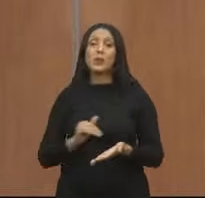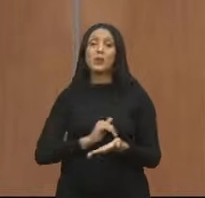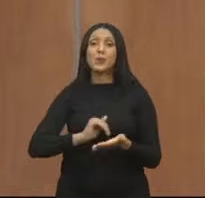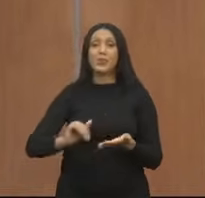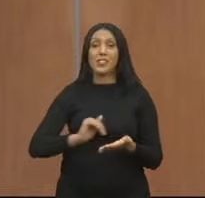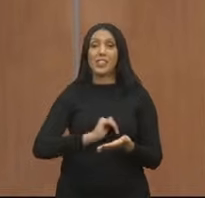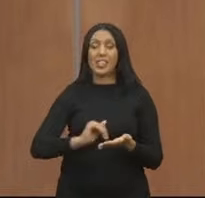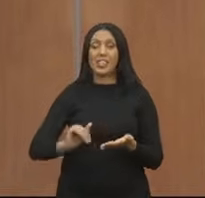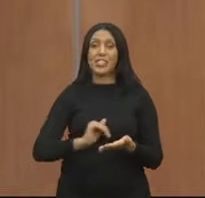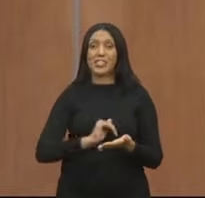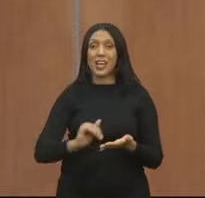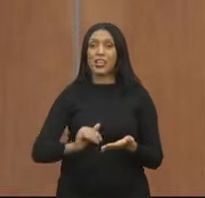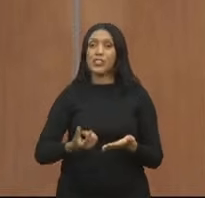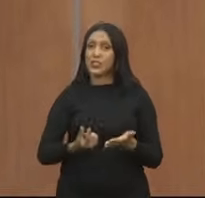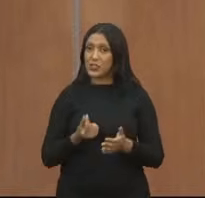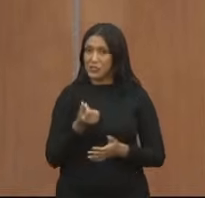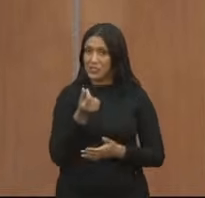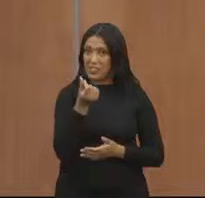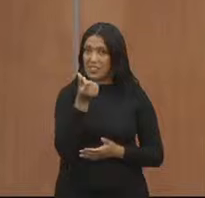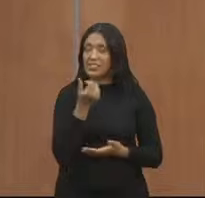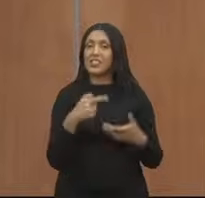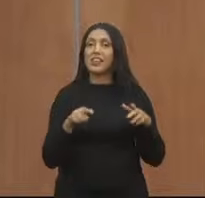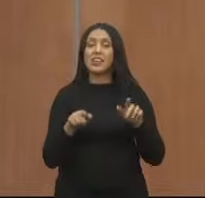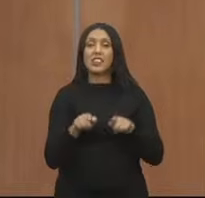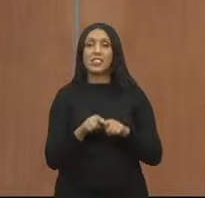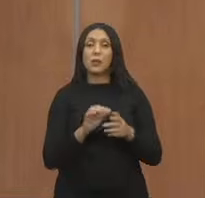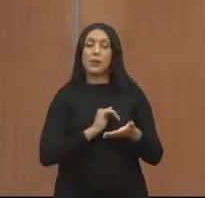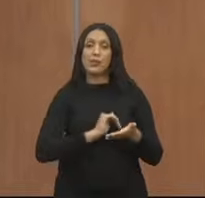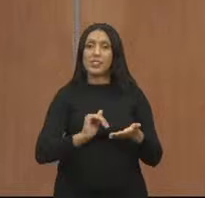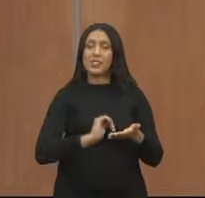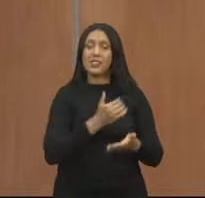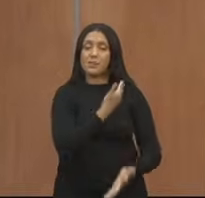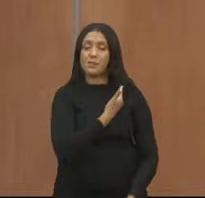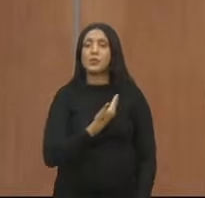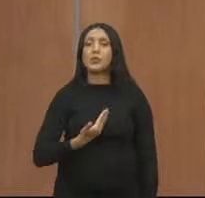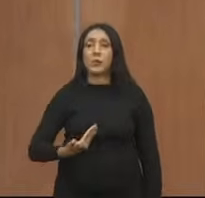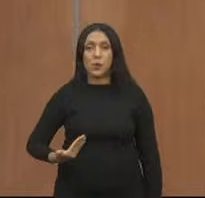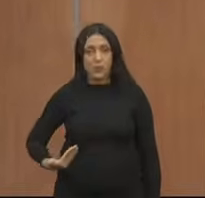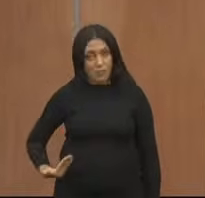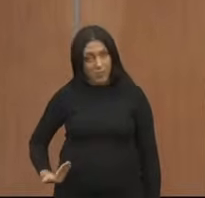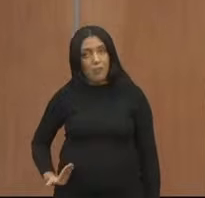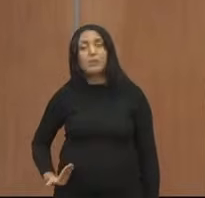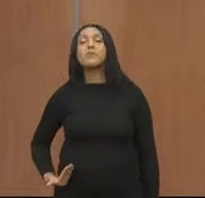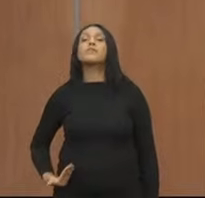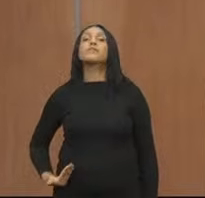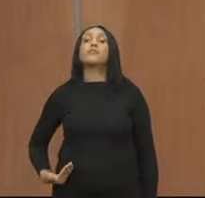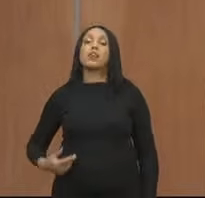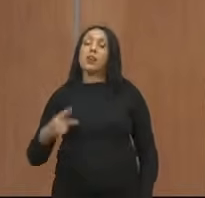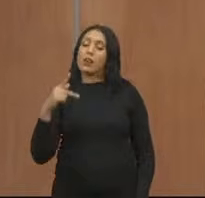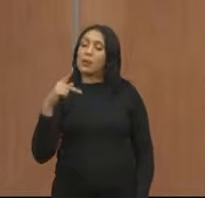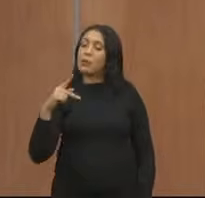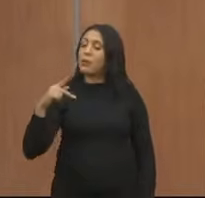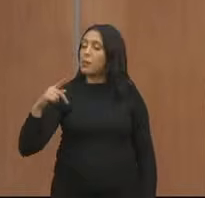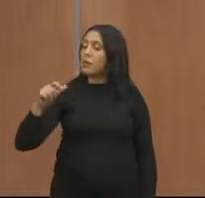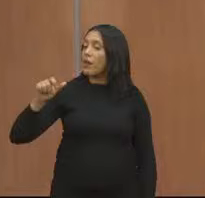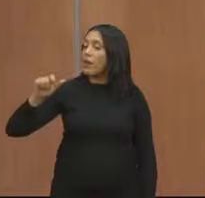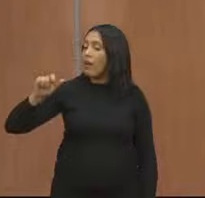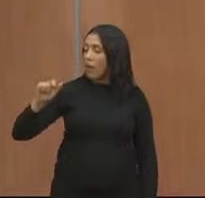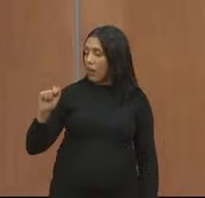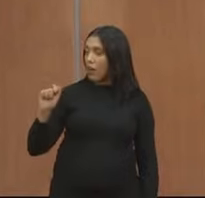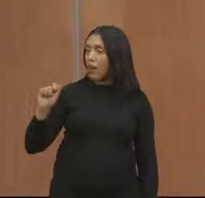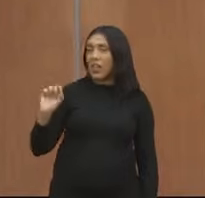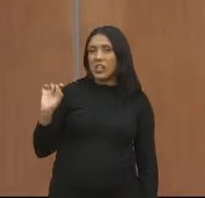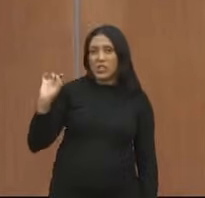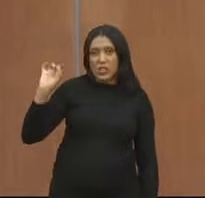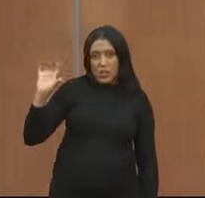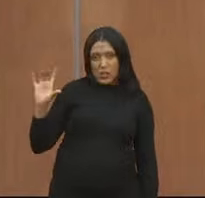Finanças, o de Governo Roberto Abreu, dizer que todos os projetos são construídos a várias mãos. E o PPA, que é uma peça